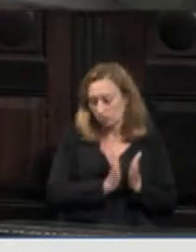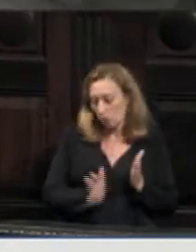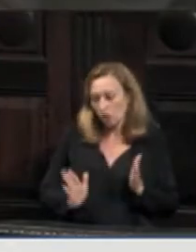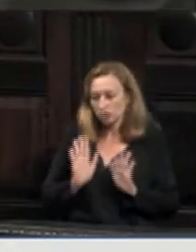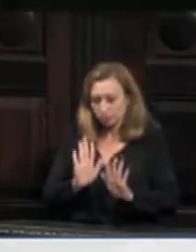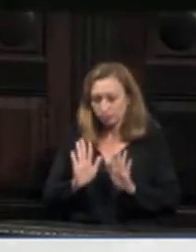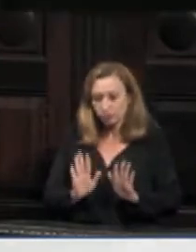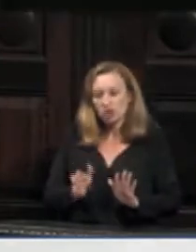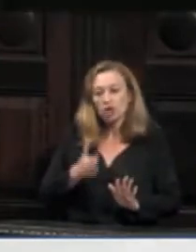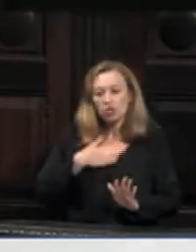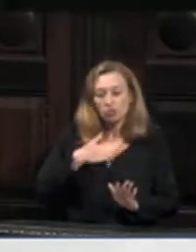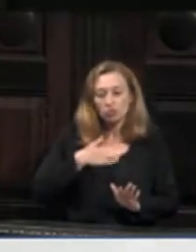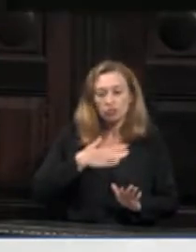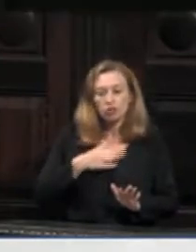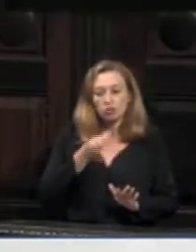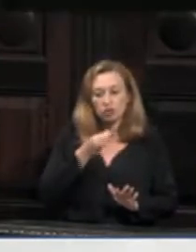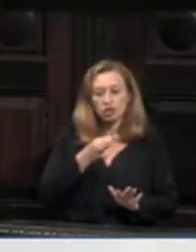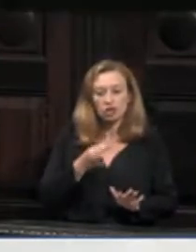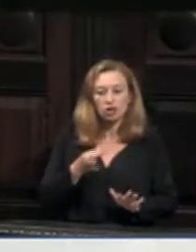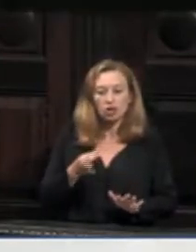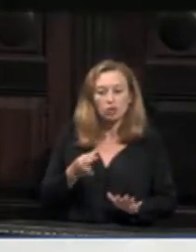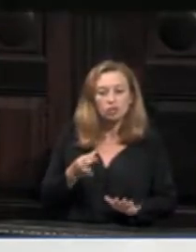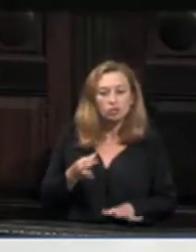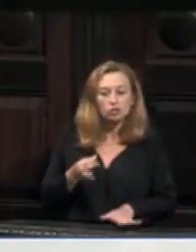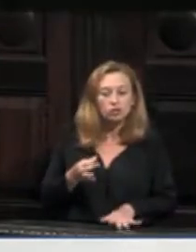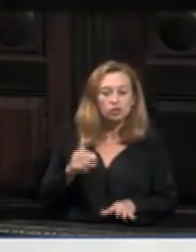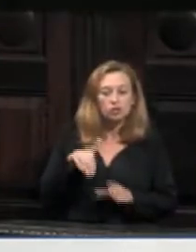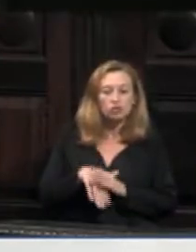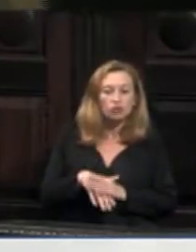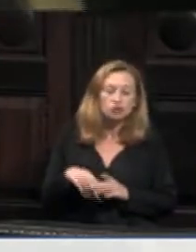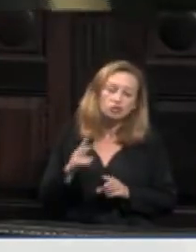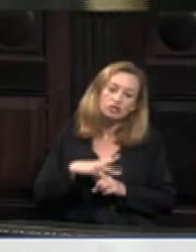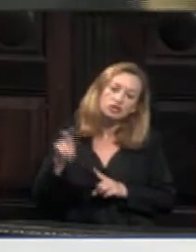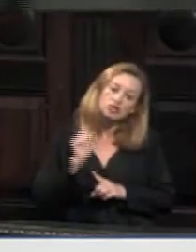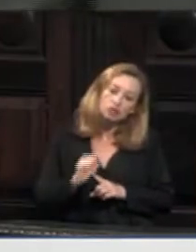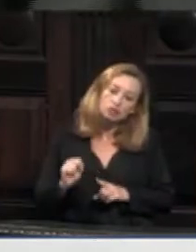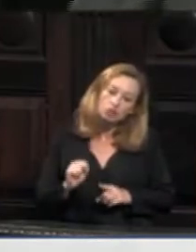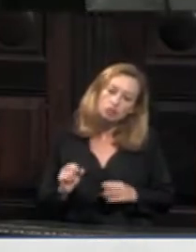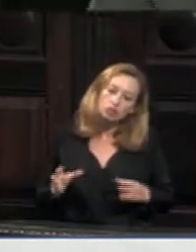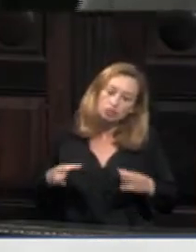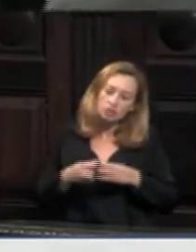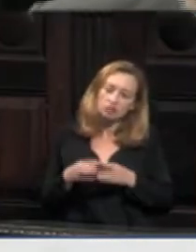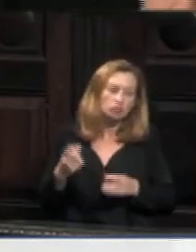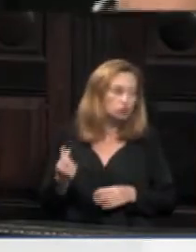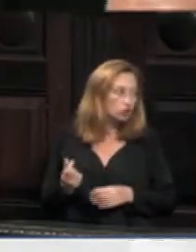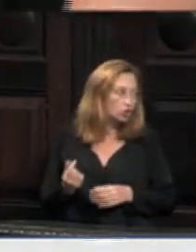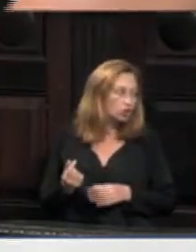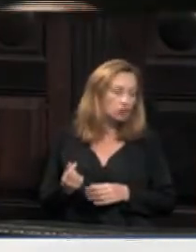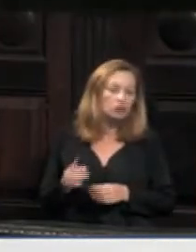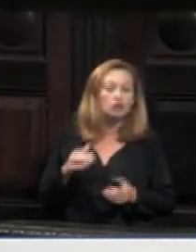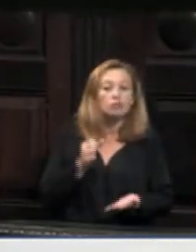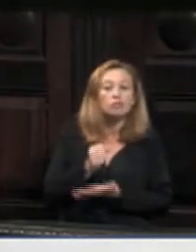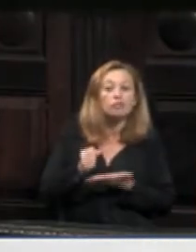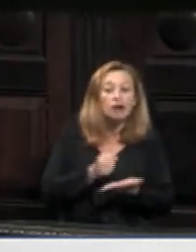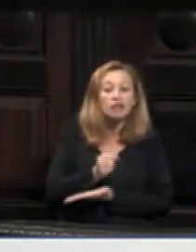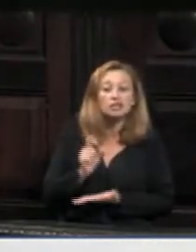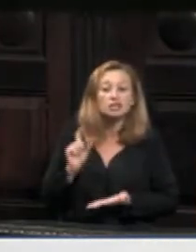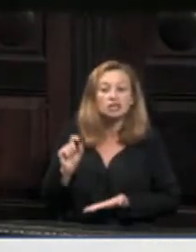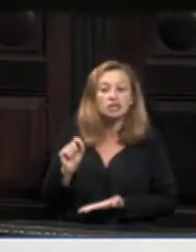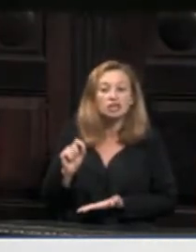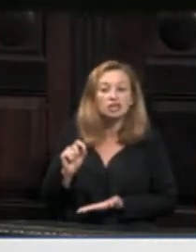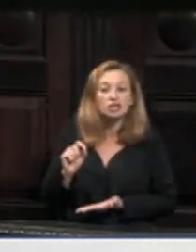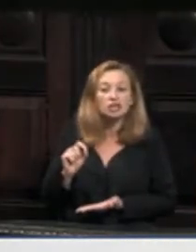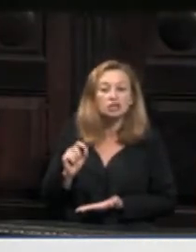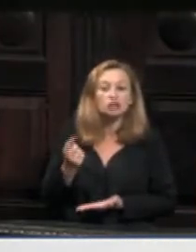comissão, o meu parecer, que foi o parecer voto vencedor na Comissão de Orçamento, foi baseado nas contas que